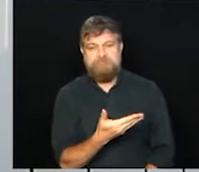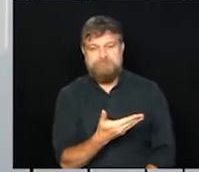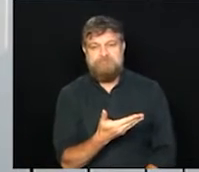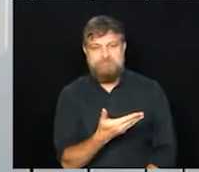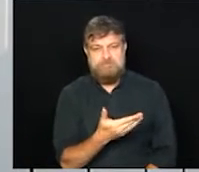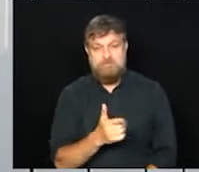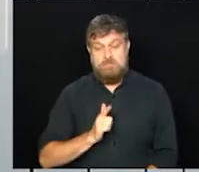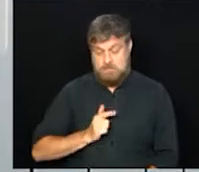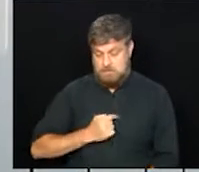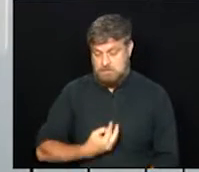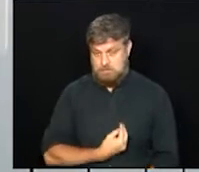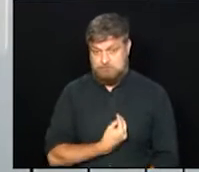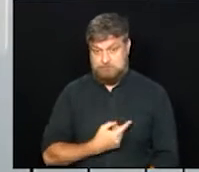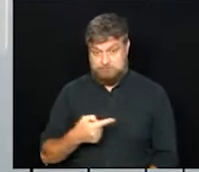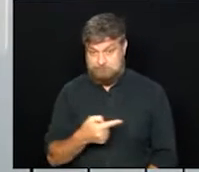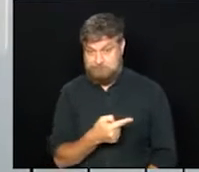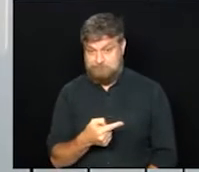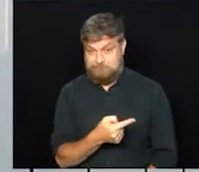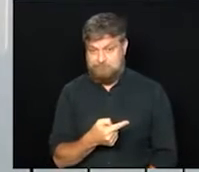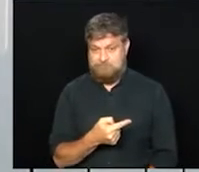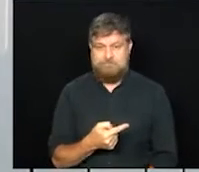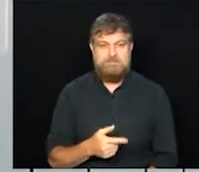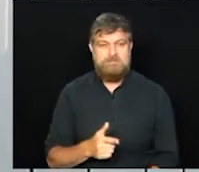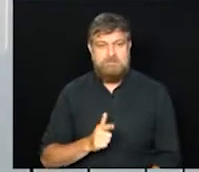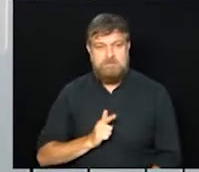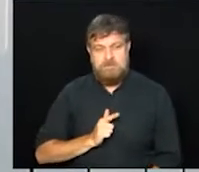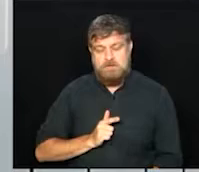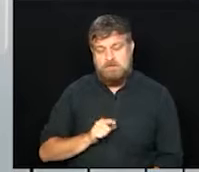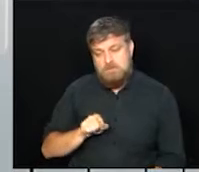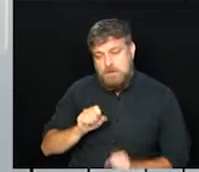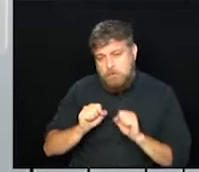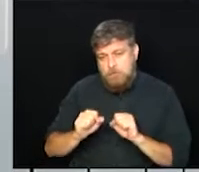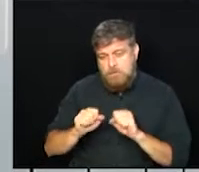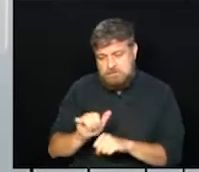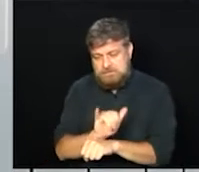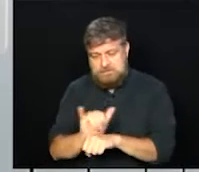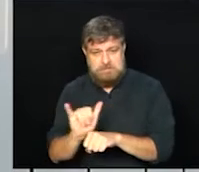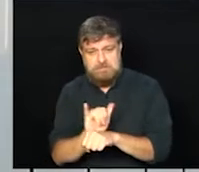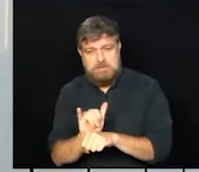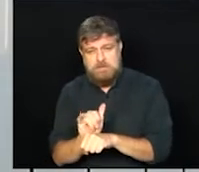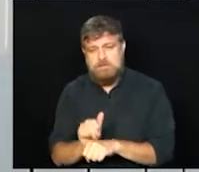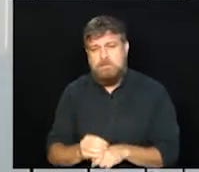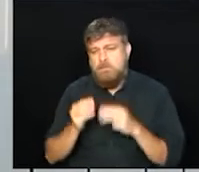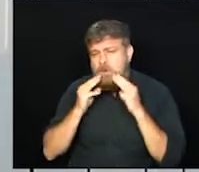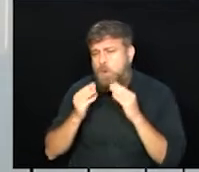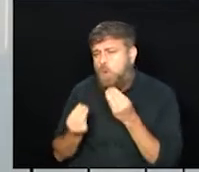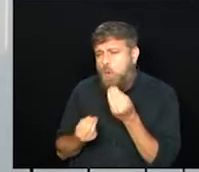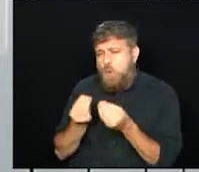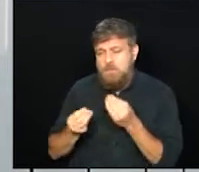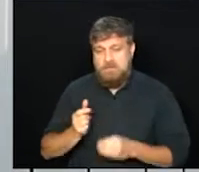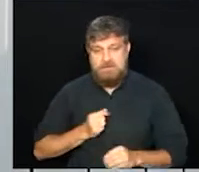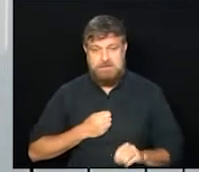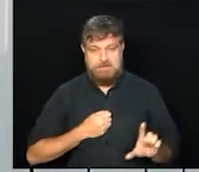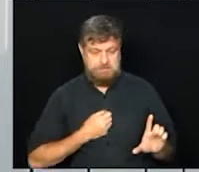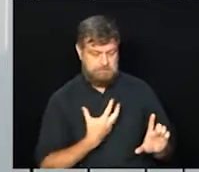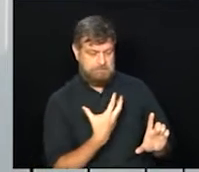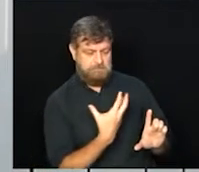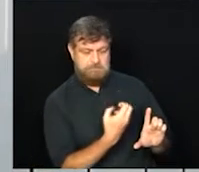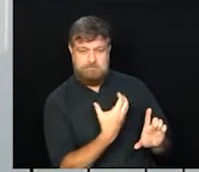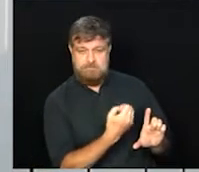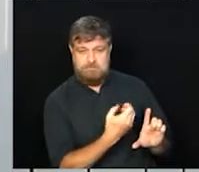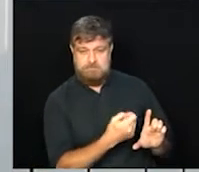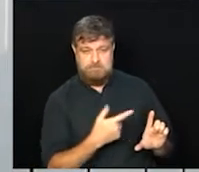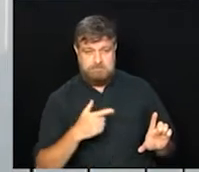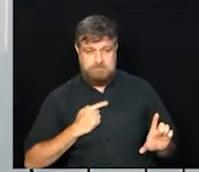978293776. O número está aqui embaixo do seu vídeo. Ou você tem a opção de enviar uma mensagem através do nosso QR Code. Olha só,